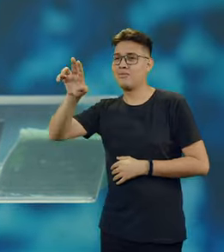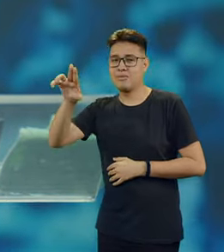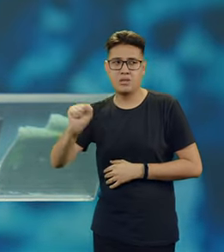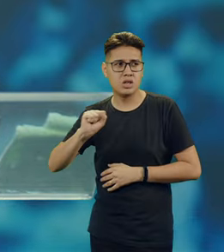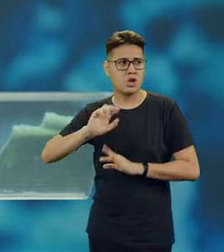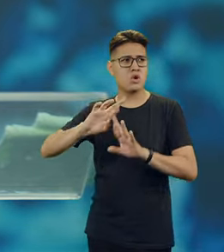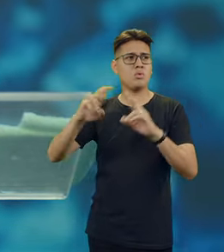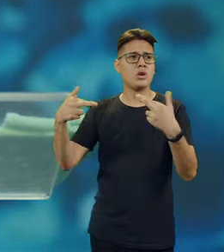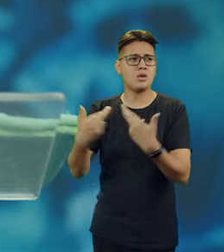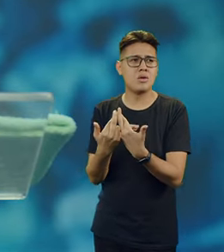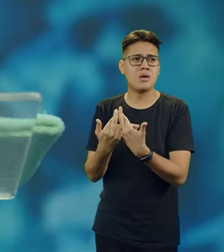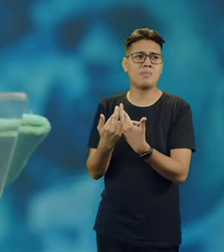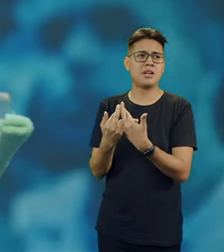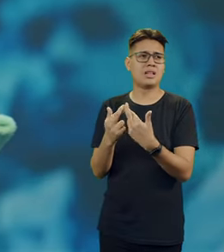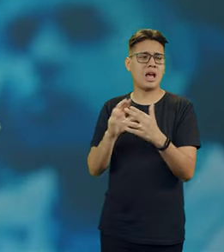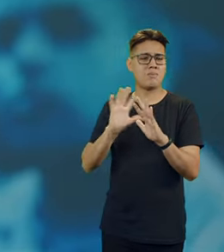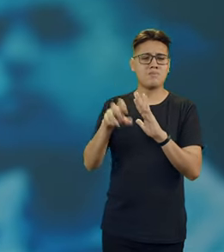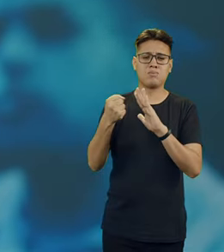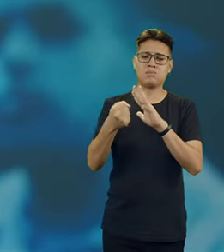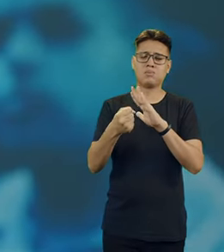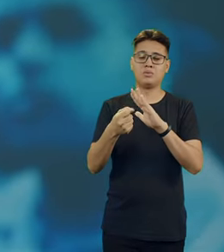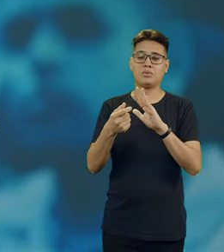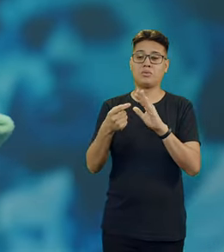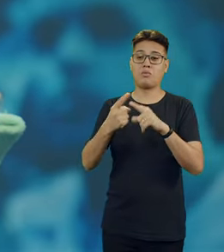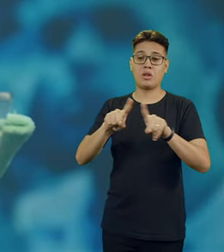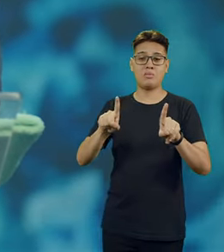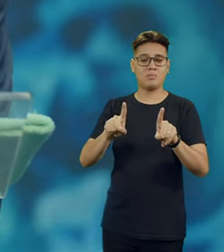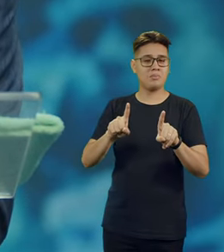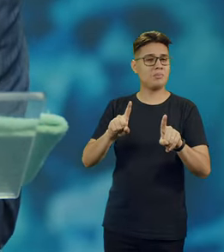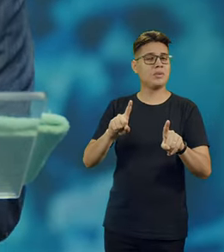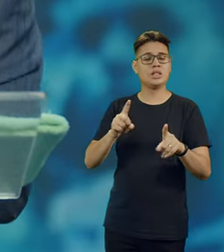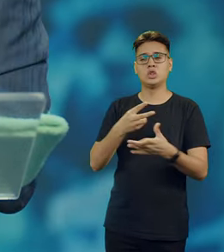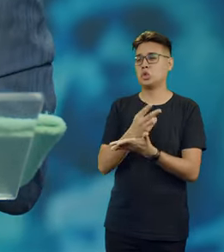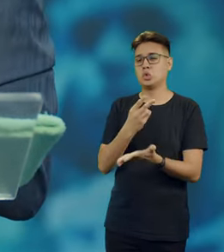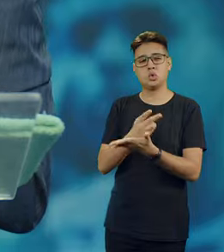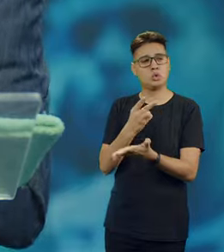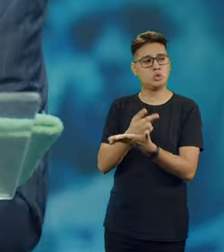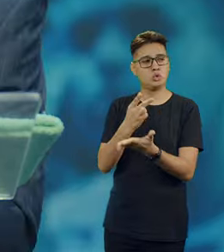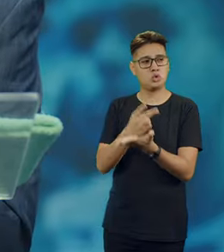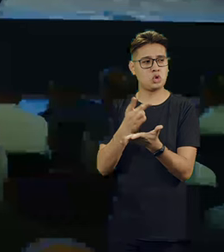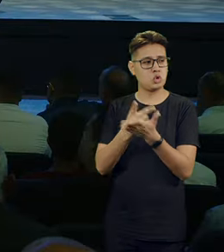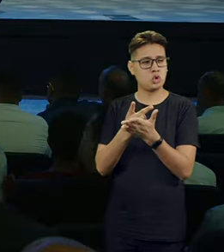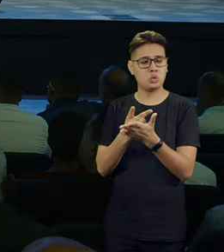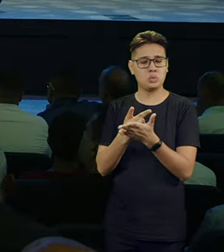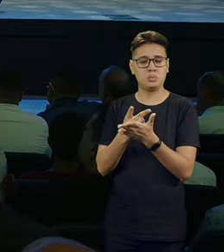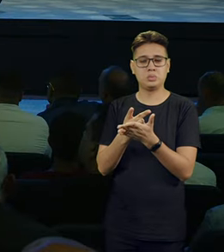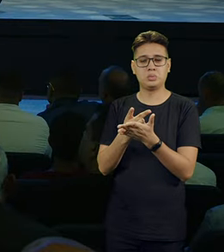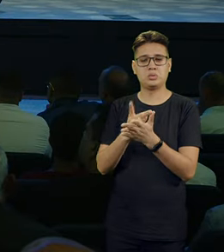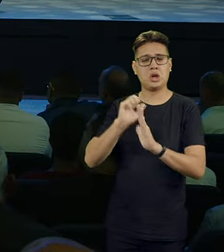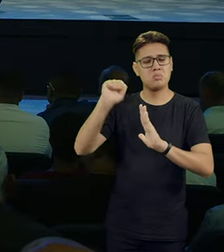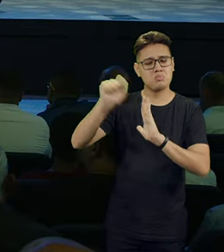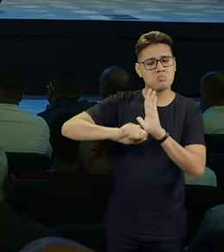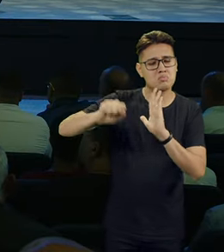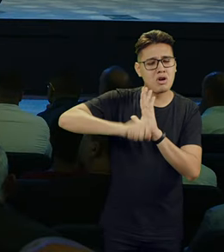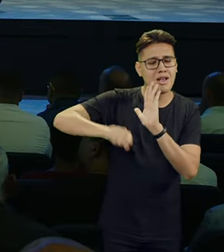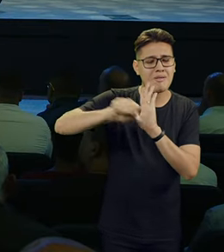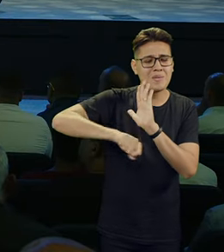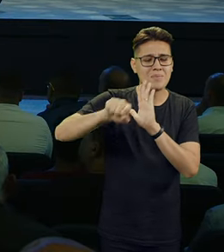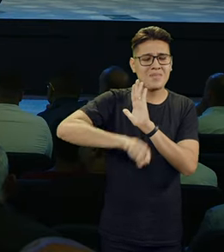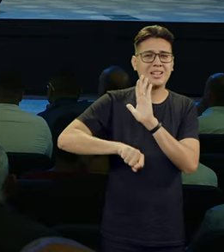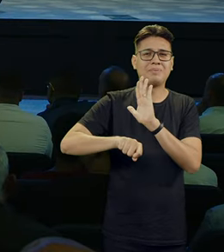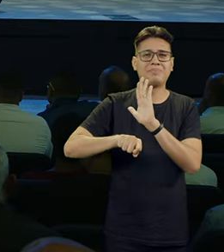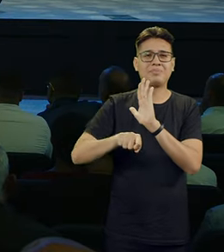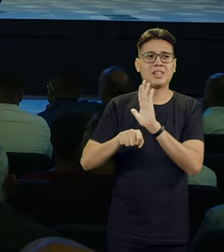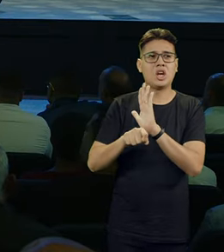O que este valente fez? Resistiu os filisteus, se pôs no meio do pedaço de terra,